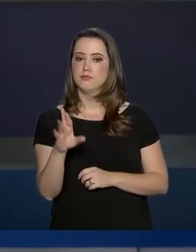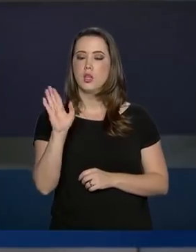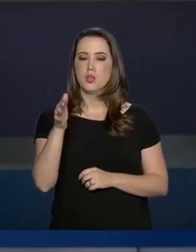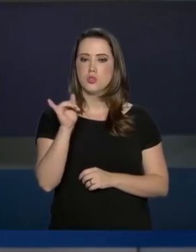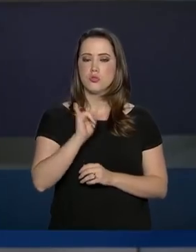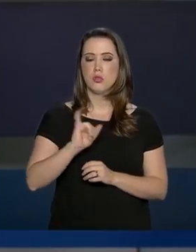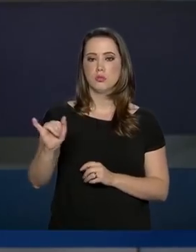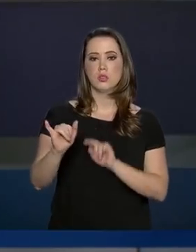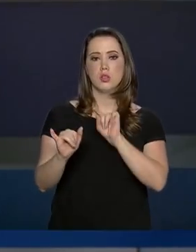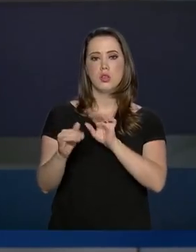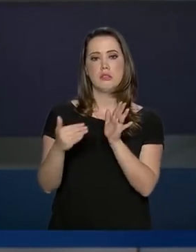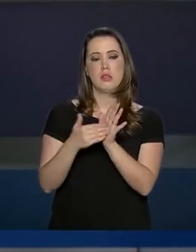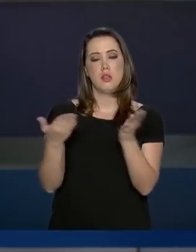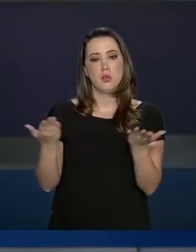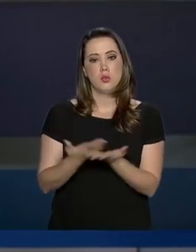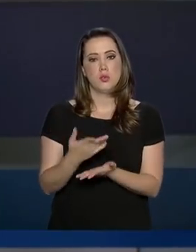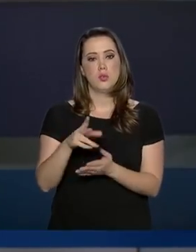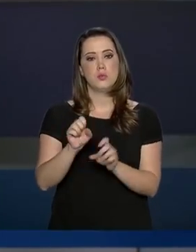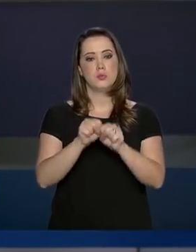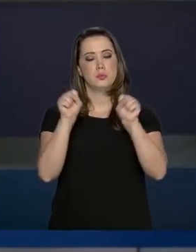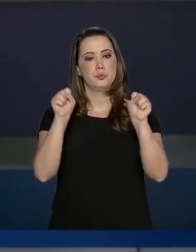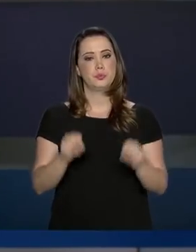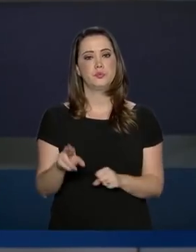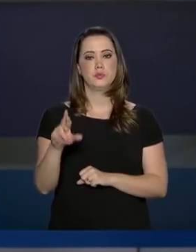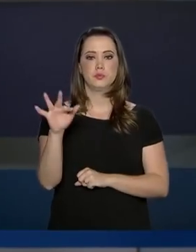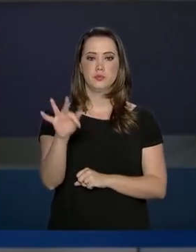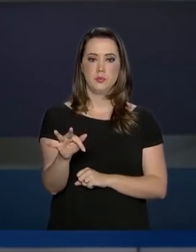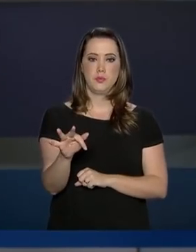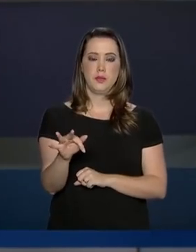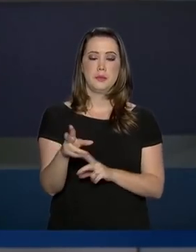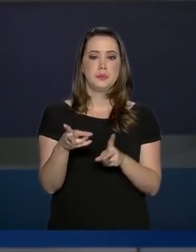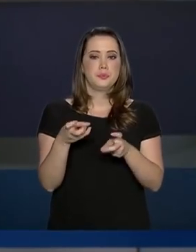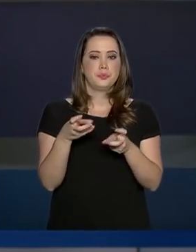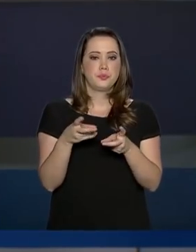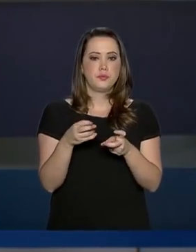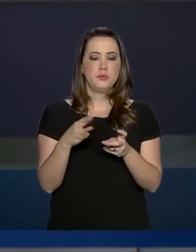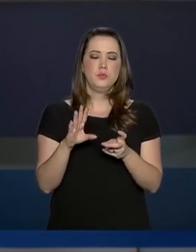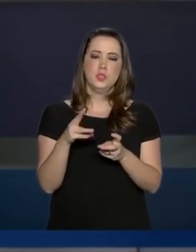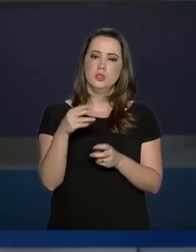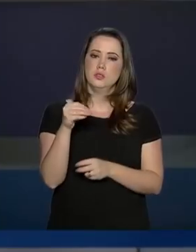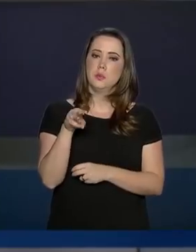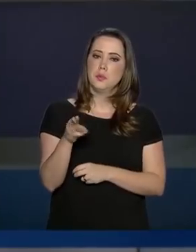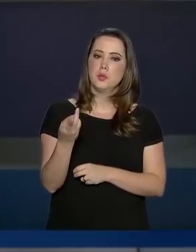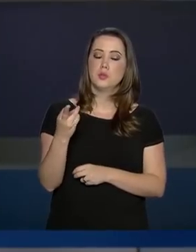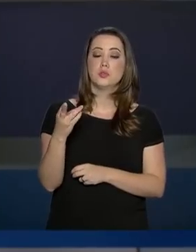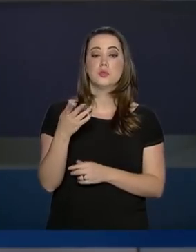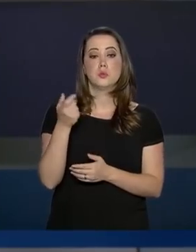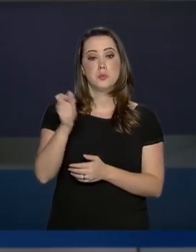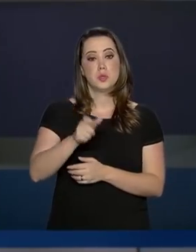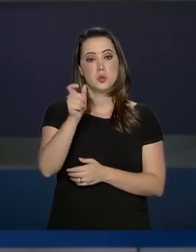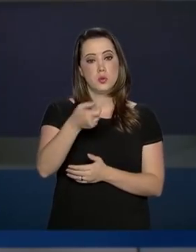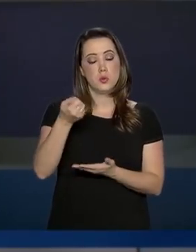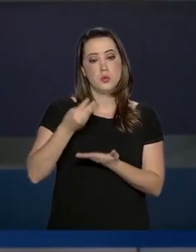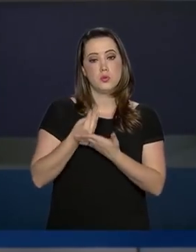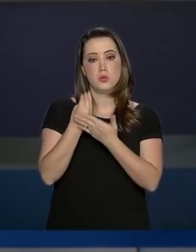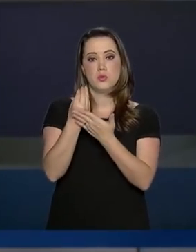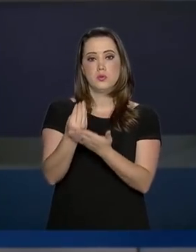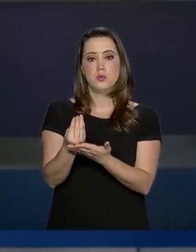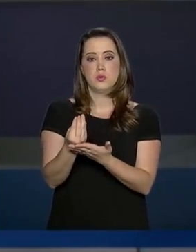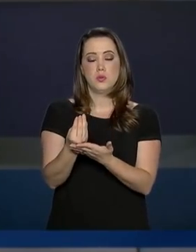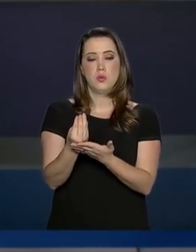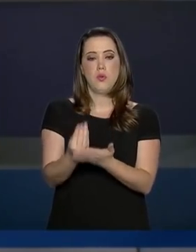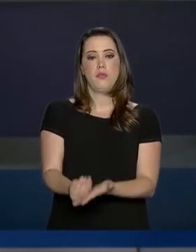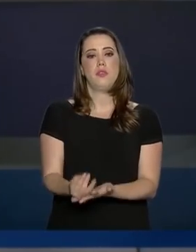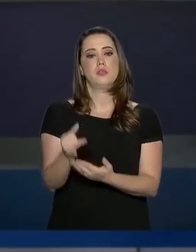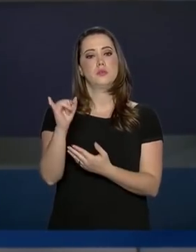renda foram recebidas até agora pelos sistemas da Receita Federal. A expectativa é que cerca de 30 milhões